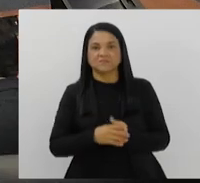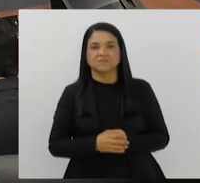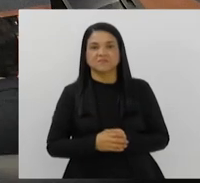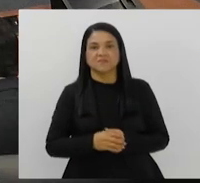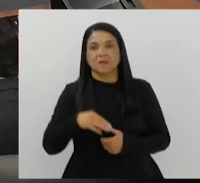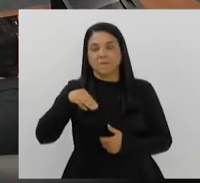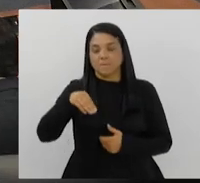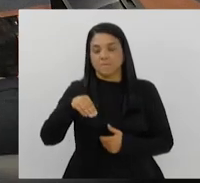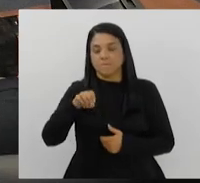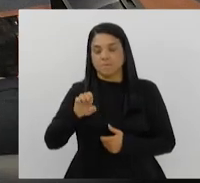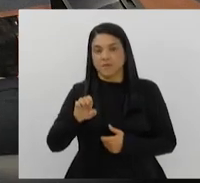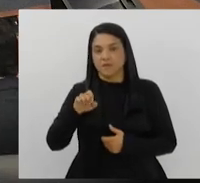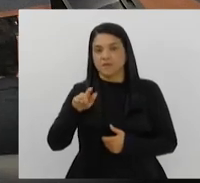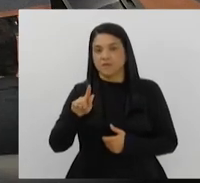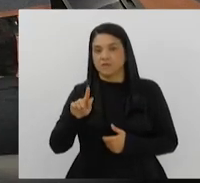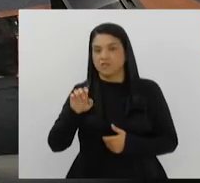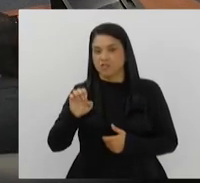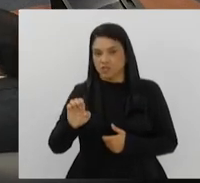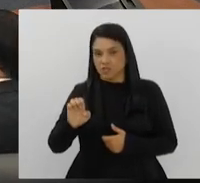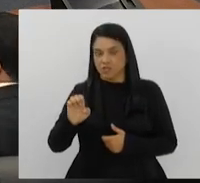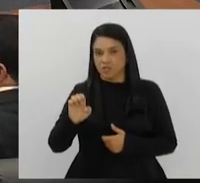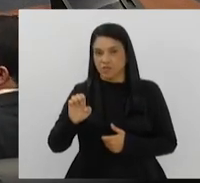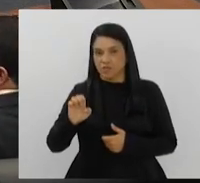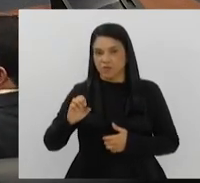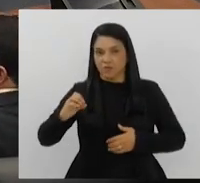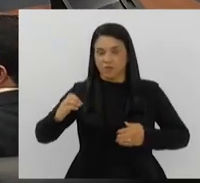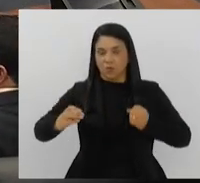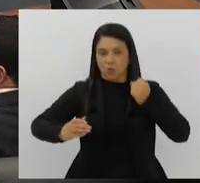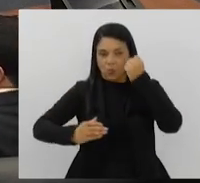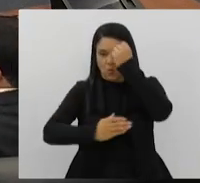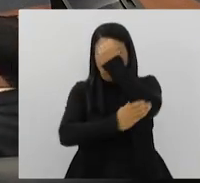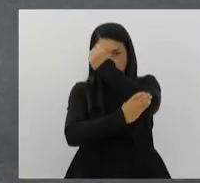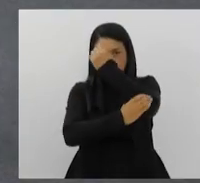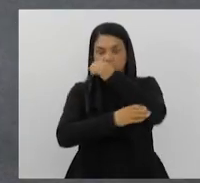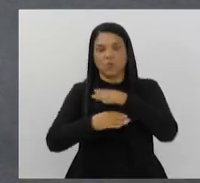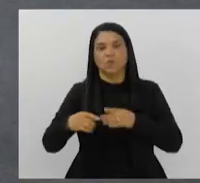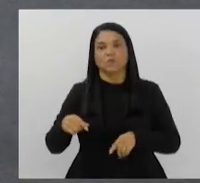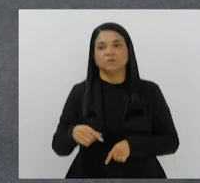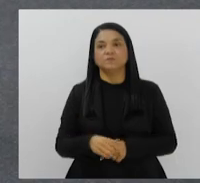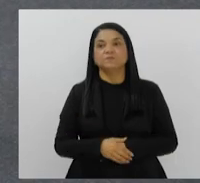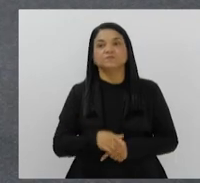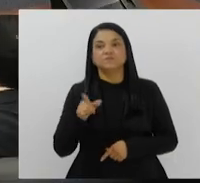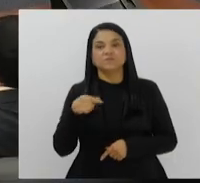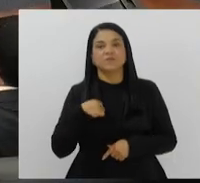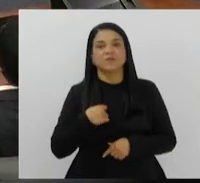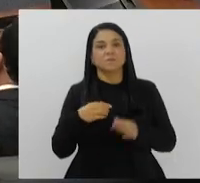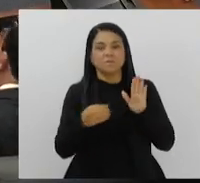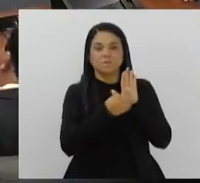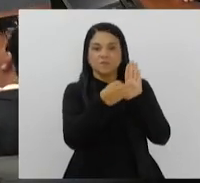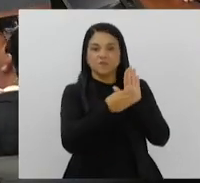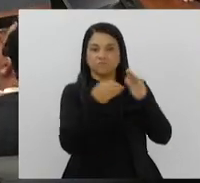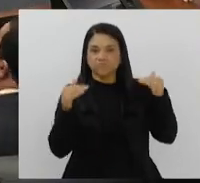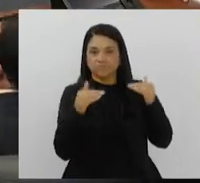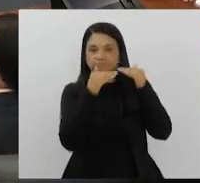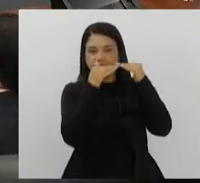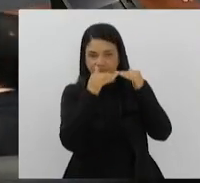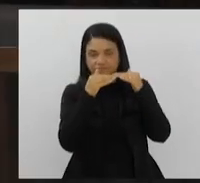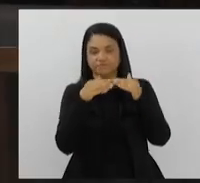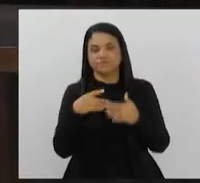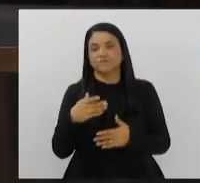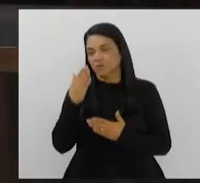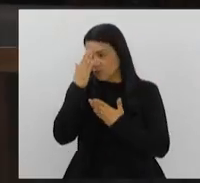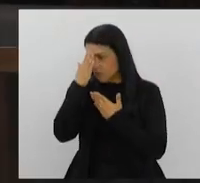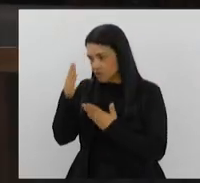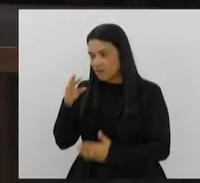Megé, é, Megé. Desculpe aqui. Favorável, presidente. Parecer favorável. Muito obrigado aí. Muito